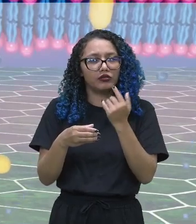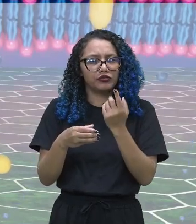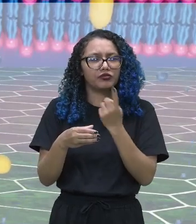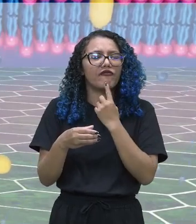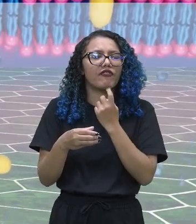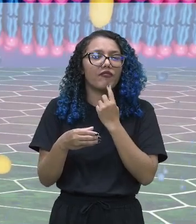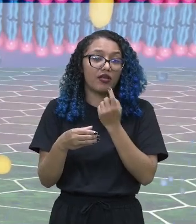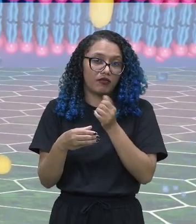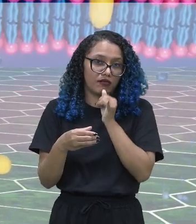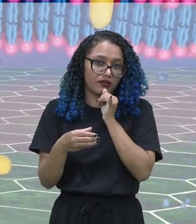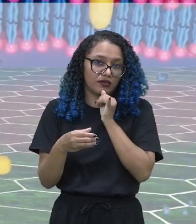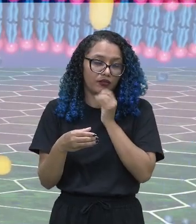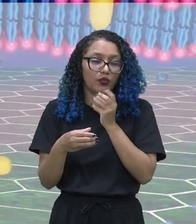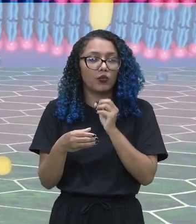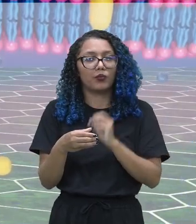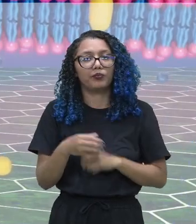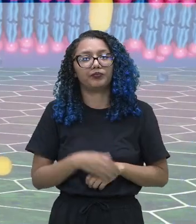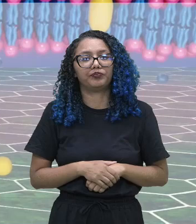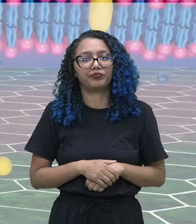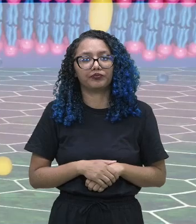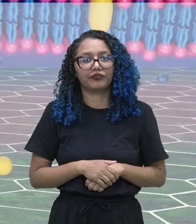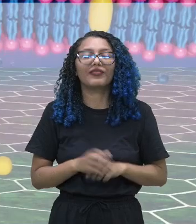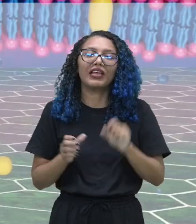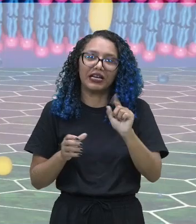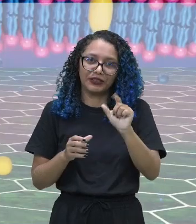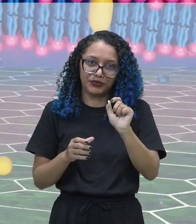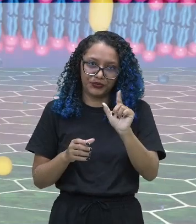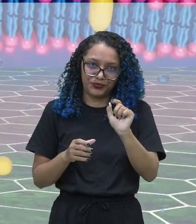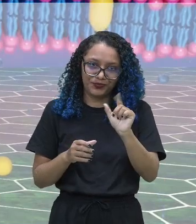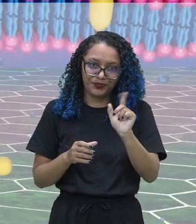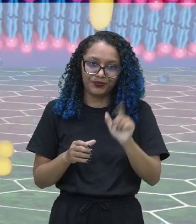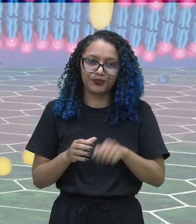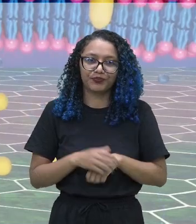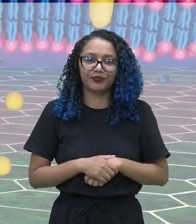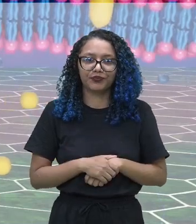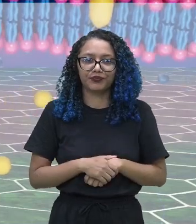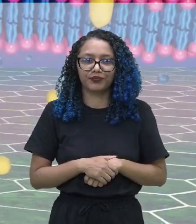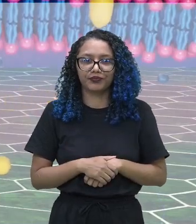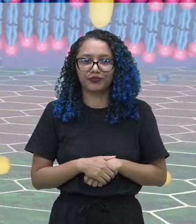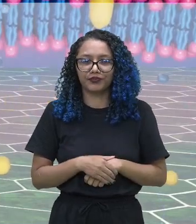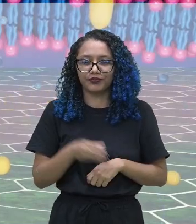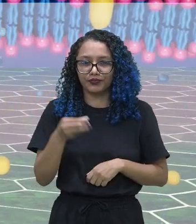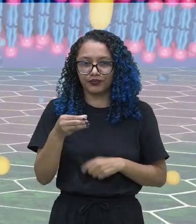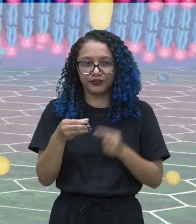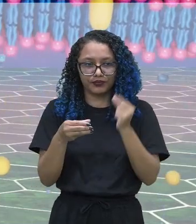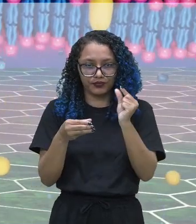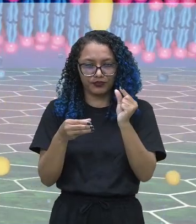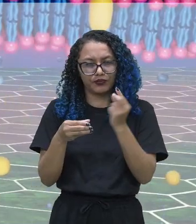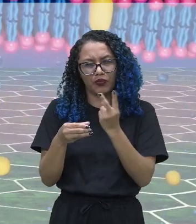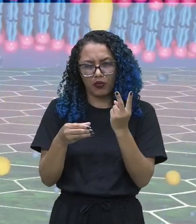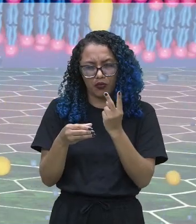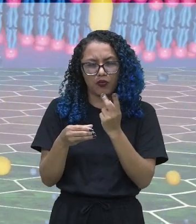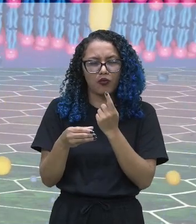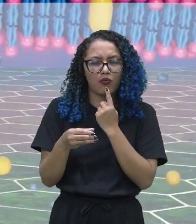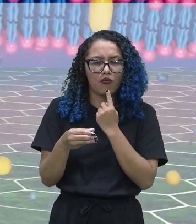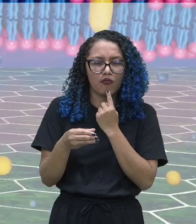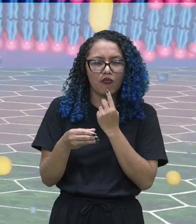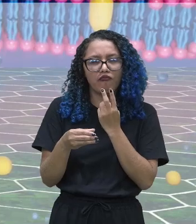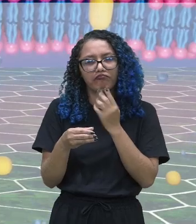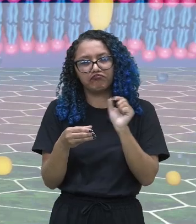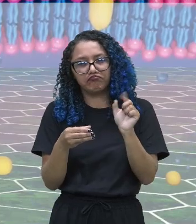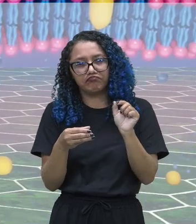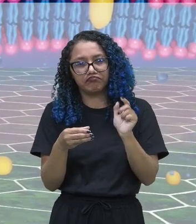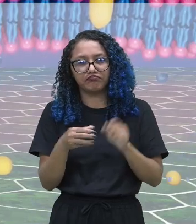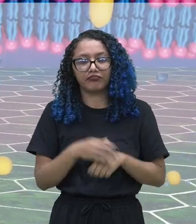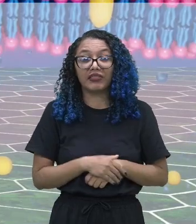por exemplo. Um corante alimentício azul, né? Um destes dois. Vamos lá. Assim,